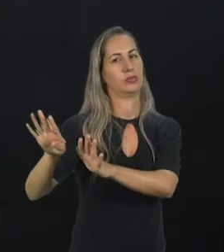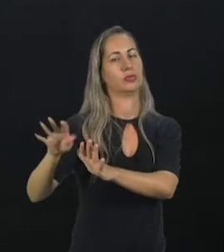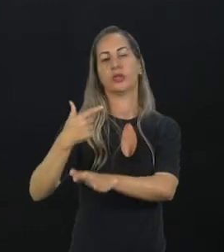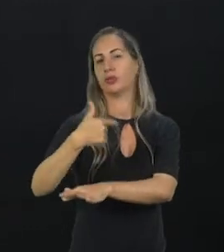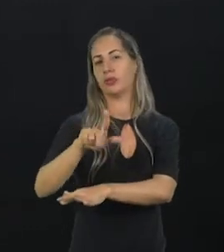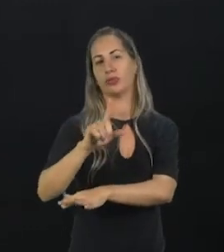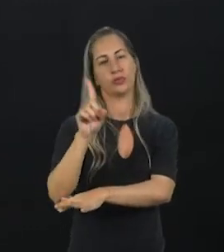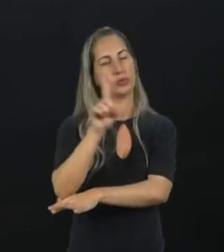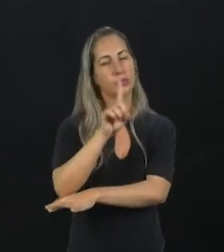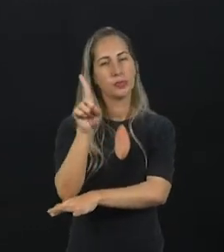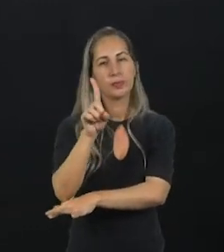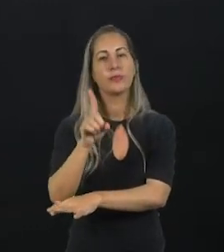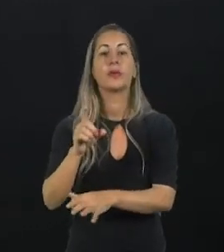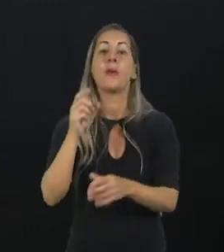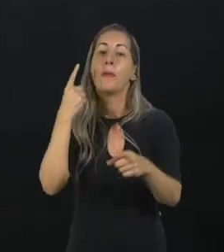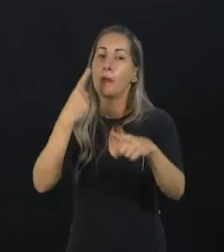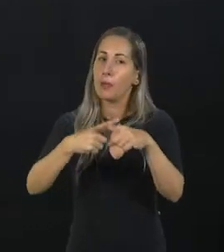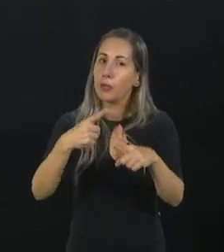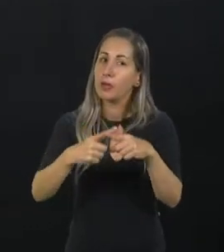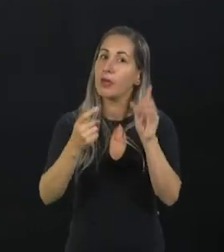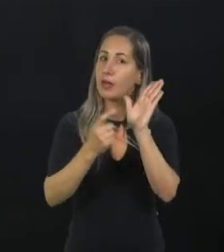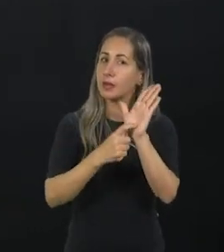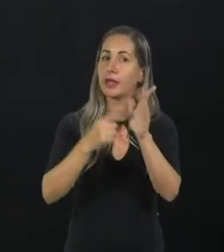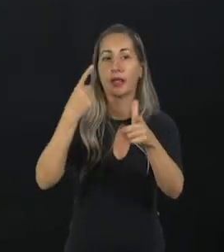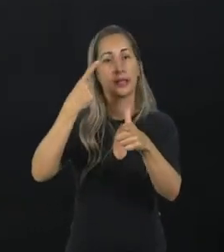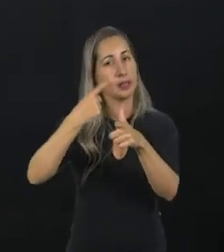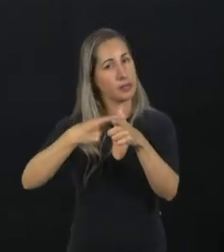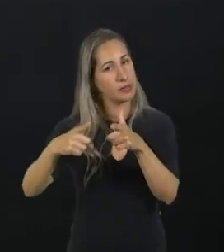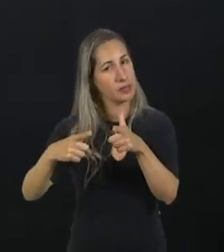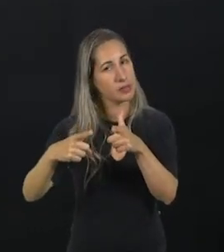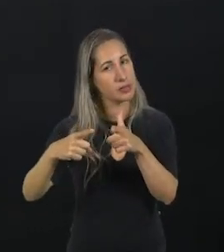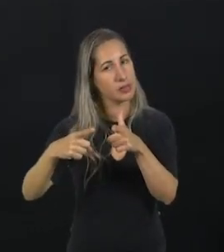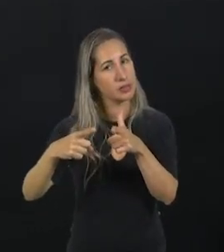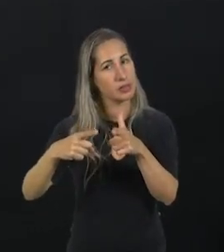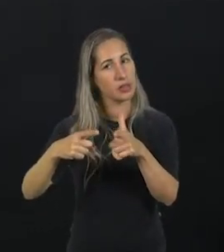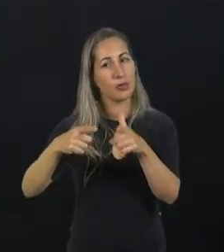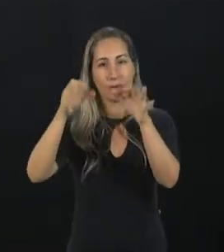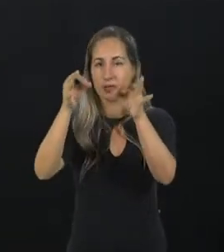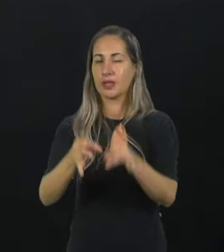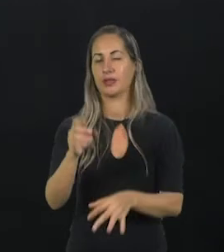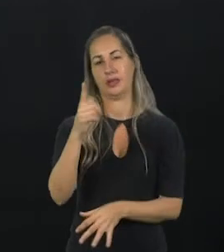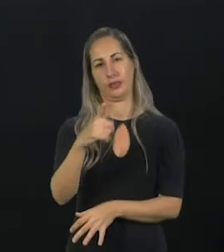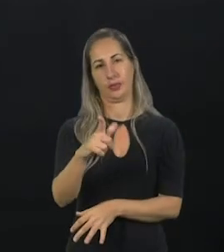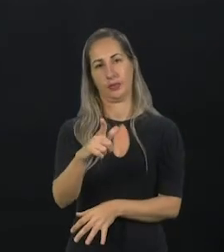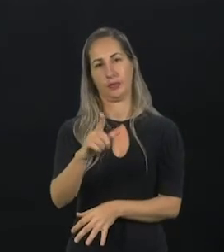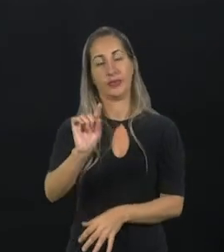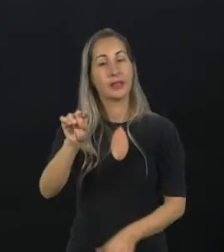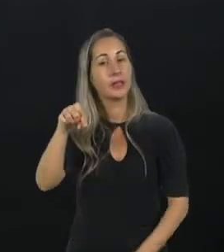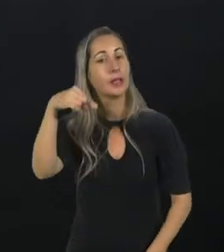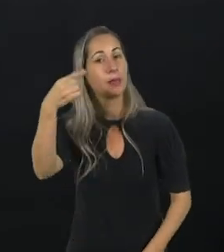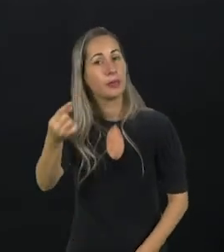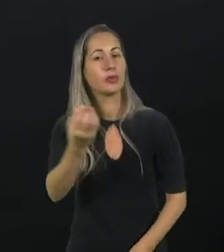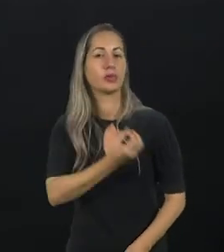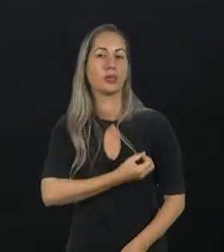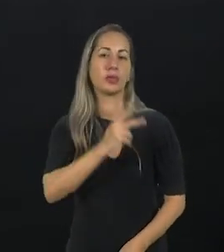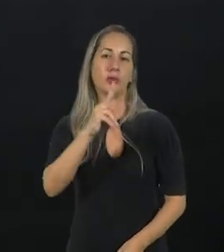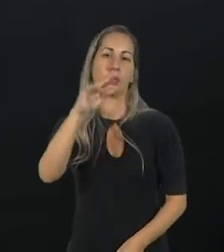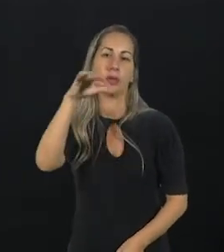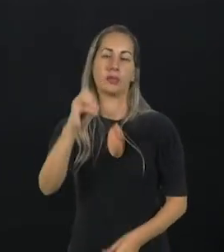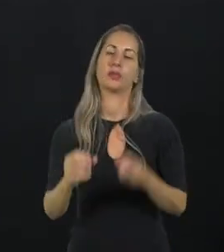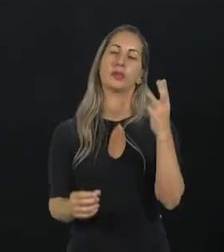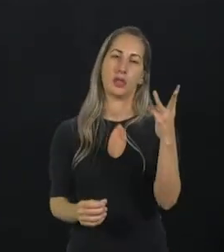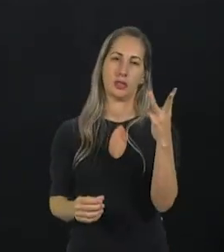2 novamente, tá? Porque aí, nesse caso, a divisão não será exata. O próximo número primo é o